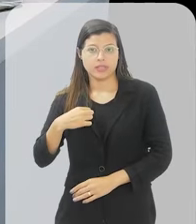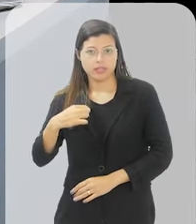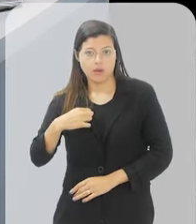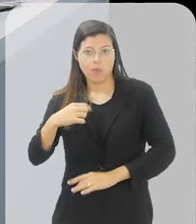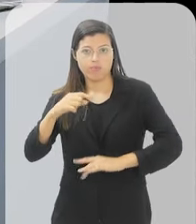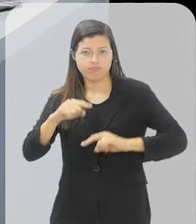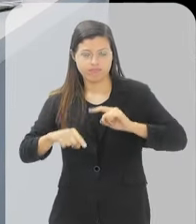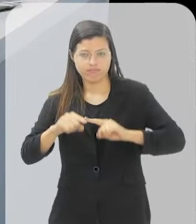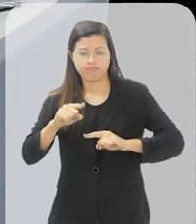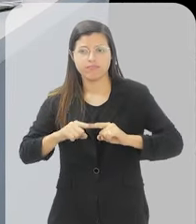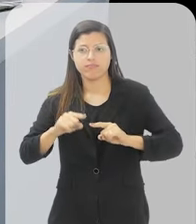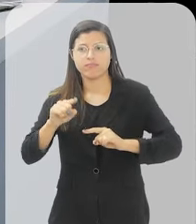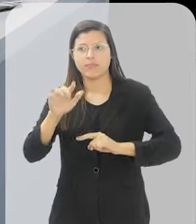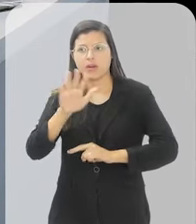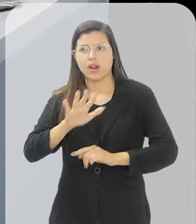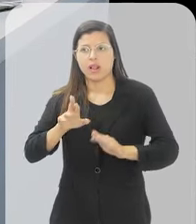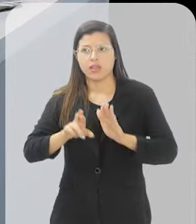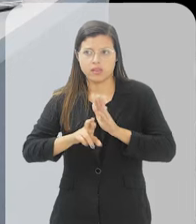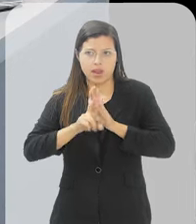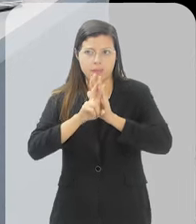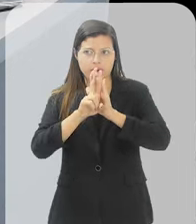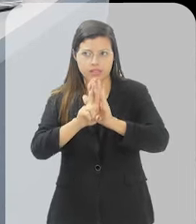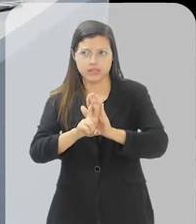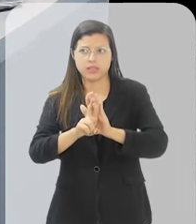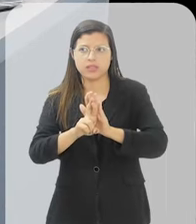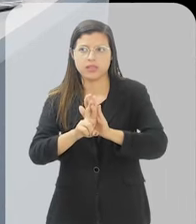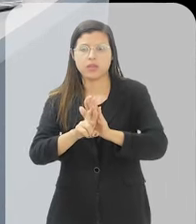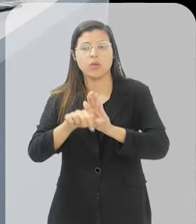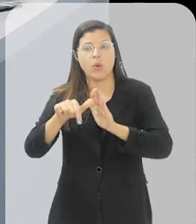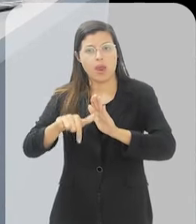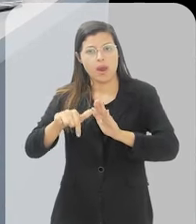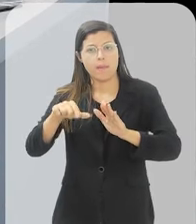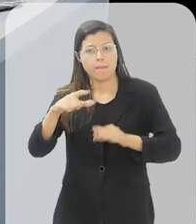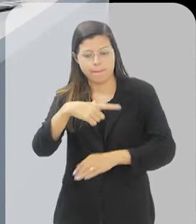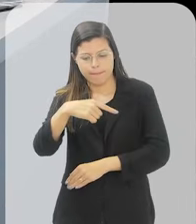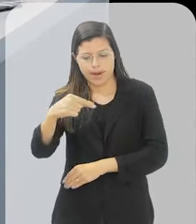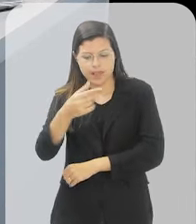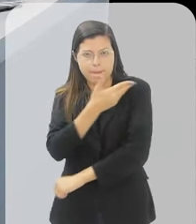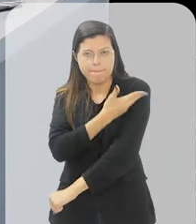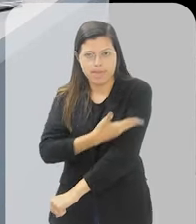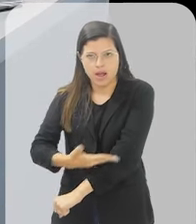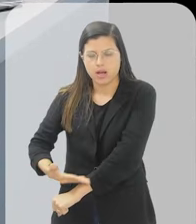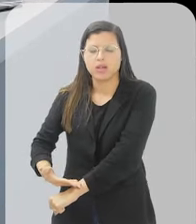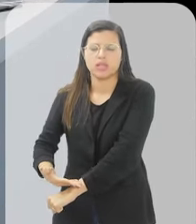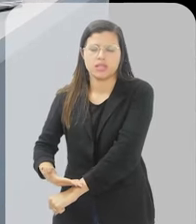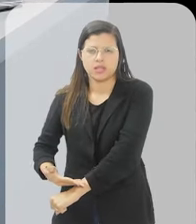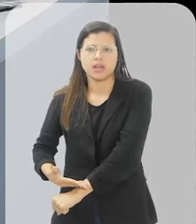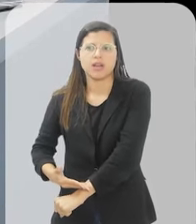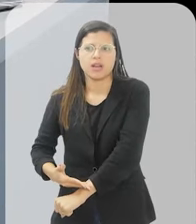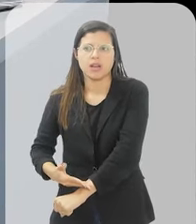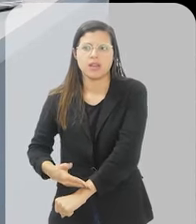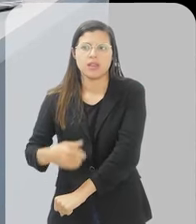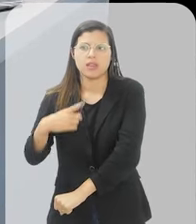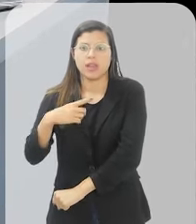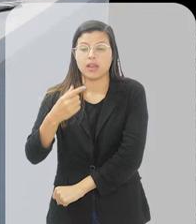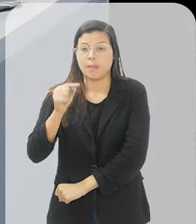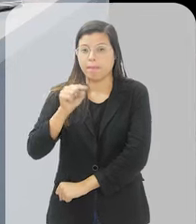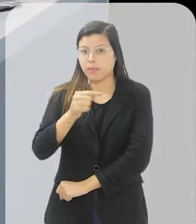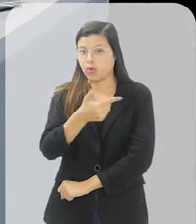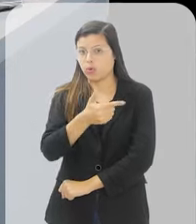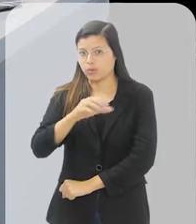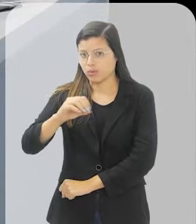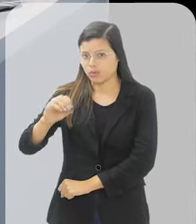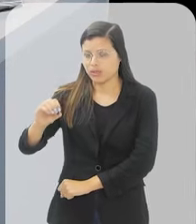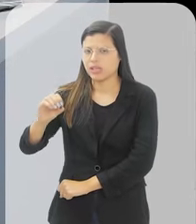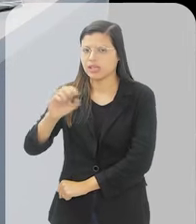Alas representando Orumilá. Esses são fazões brancos, São né? fazões brancos, fazões albinos. Aí tem 1.200 penas